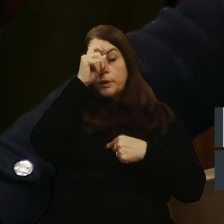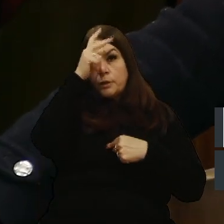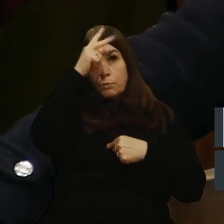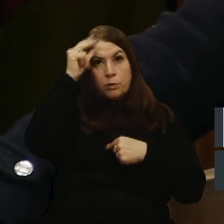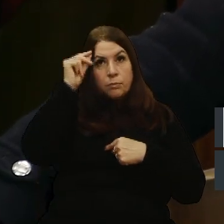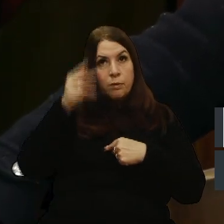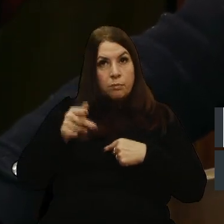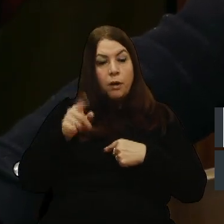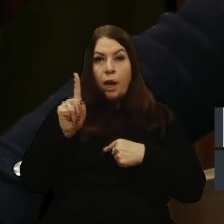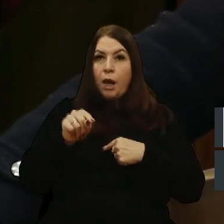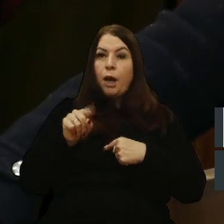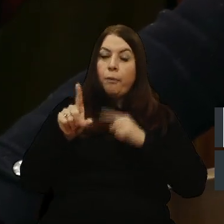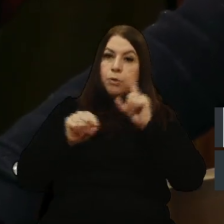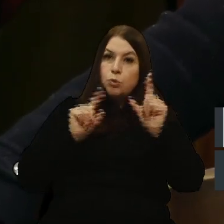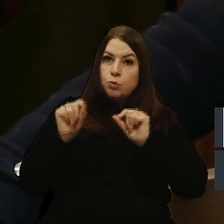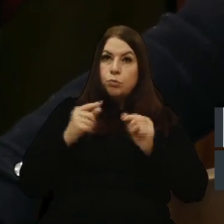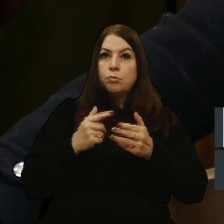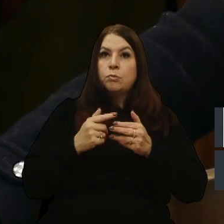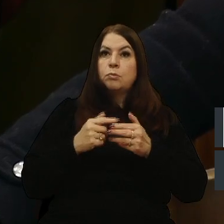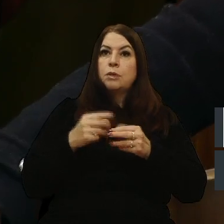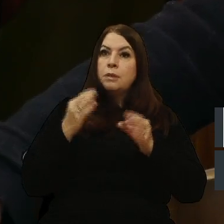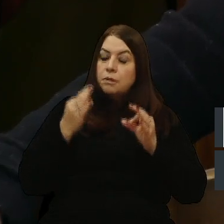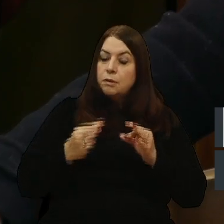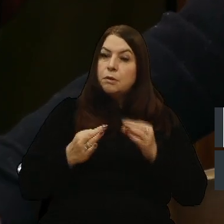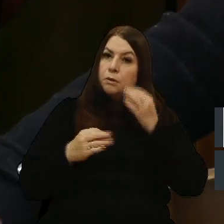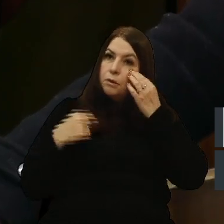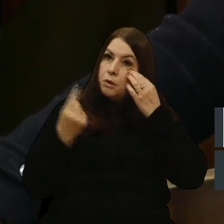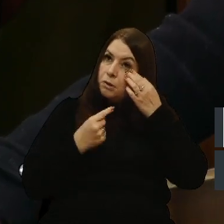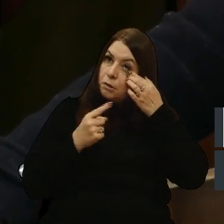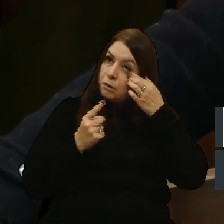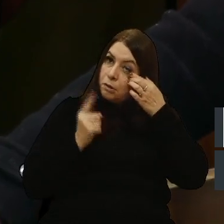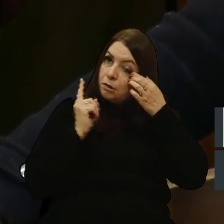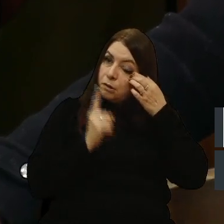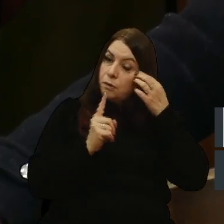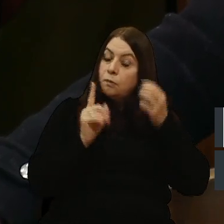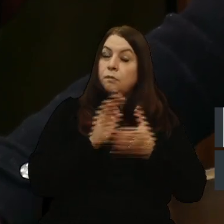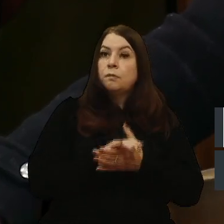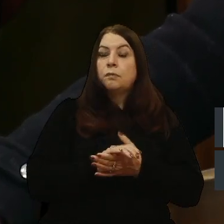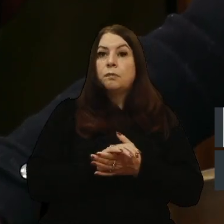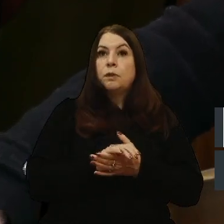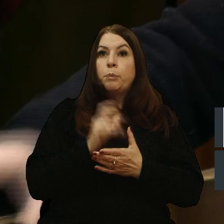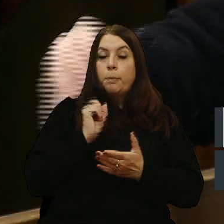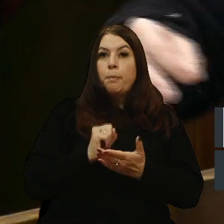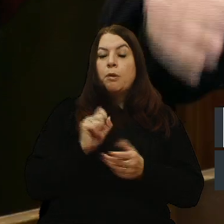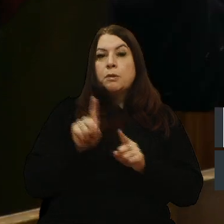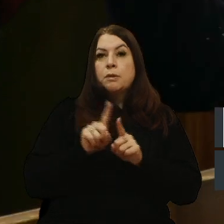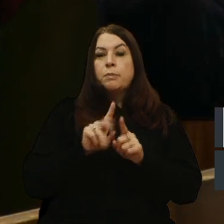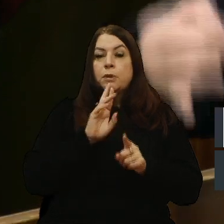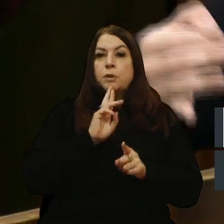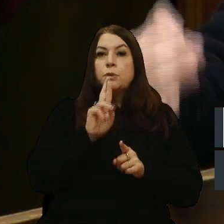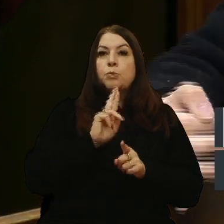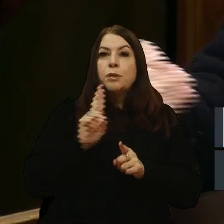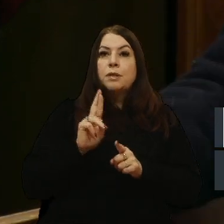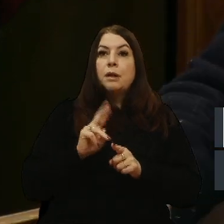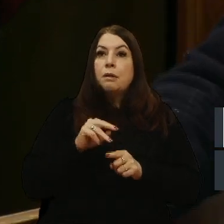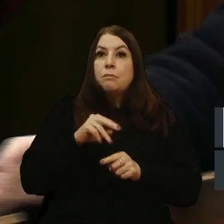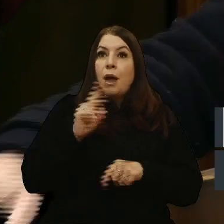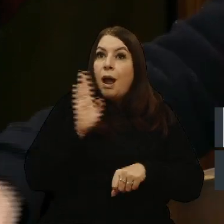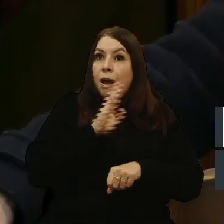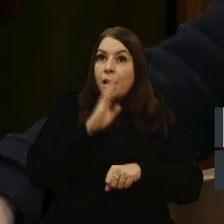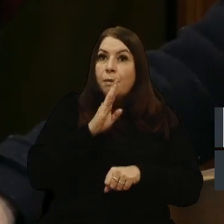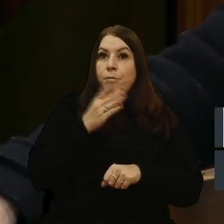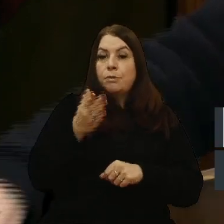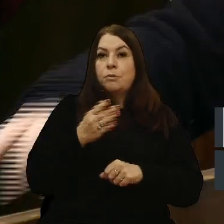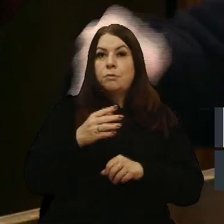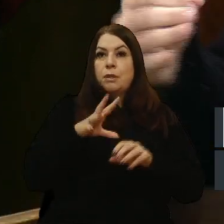municipal é uma alternativa viável que nós encontramos para que a gente possa responder imediatamente a